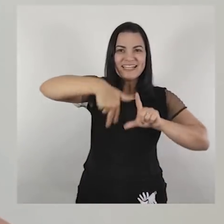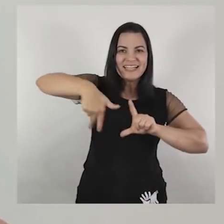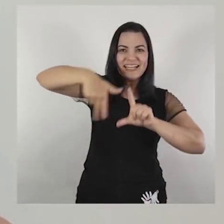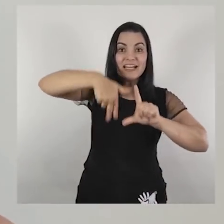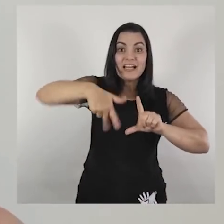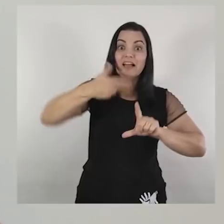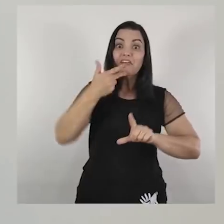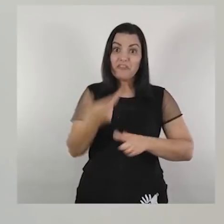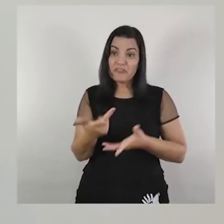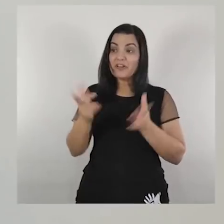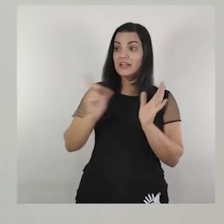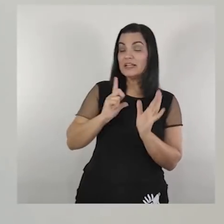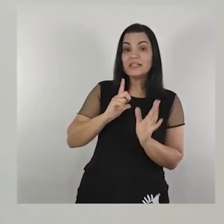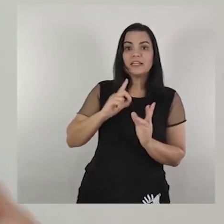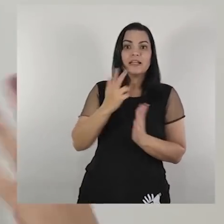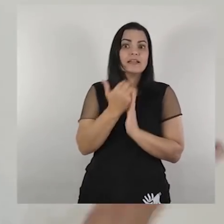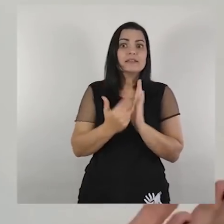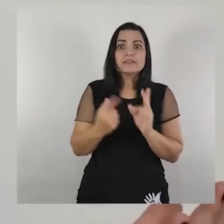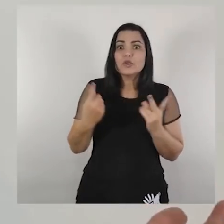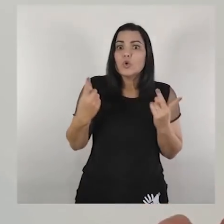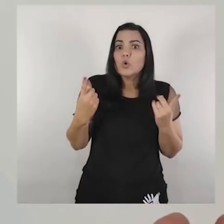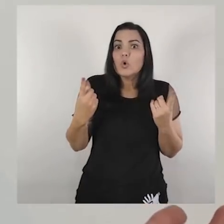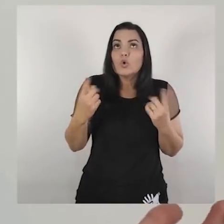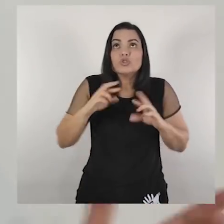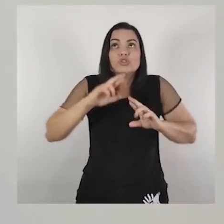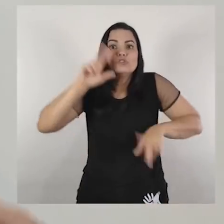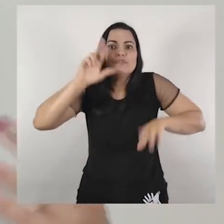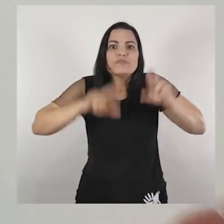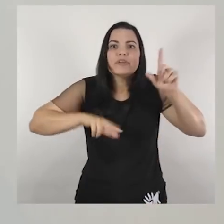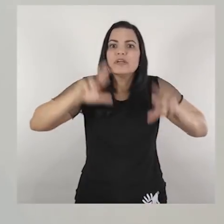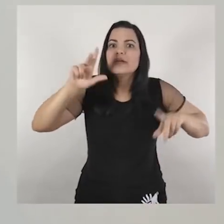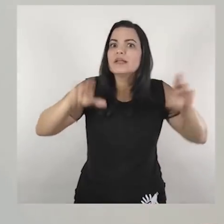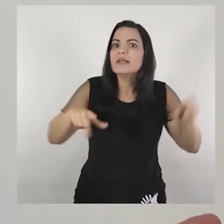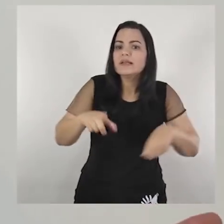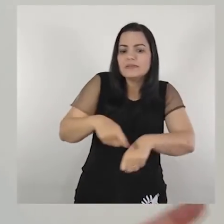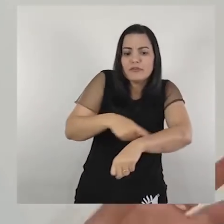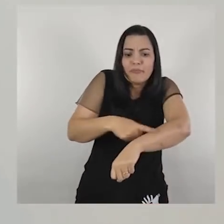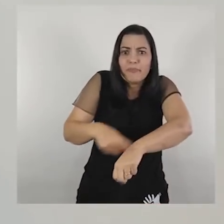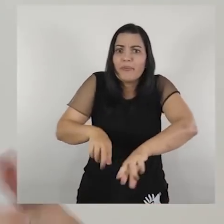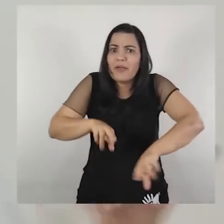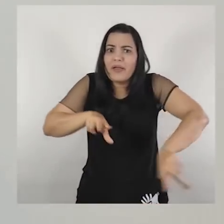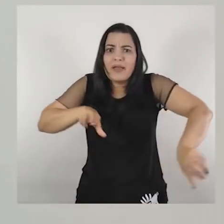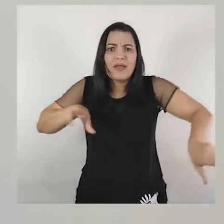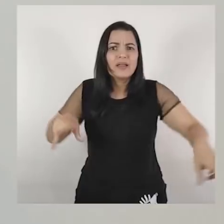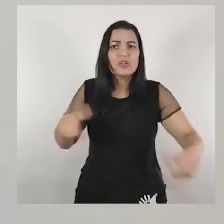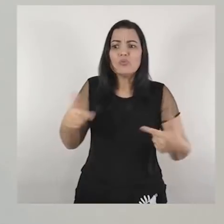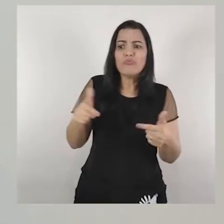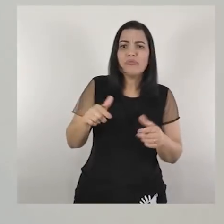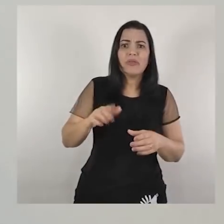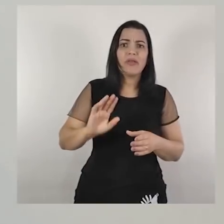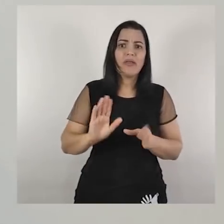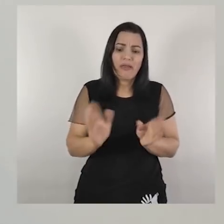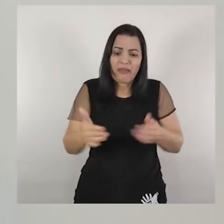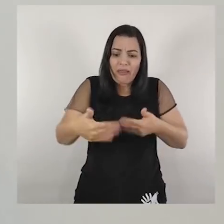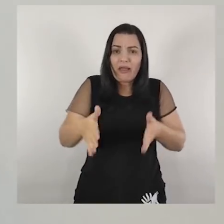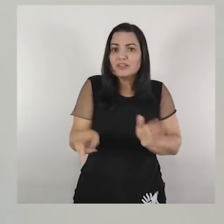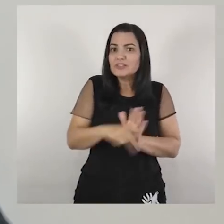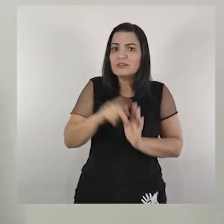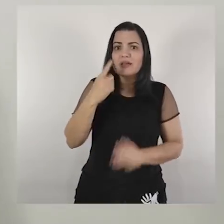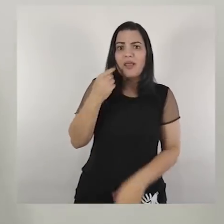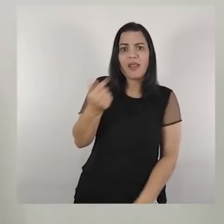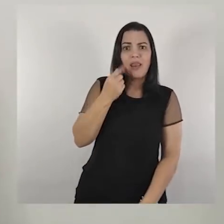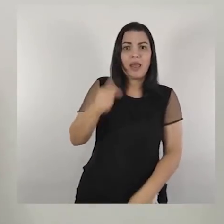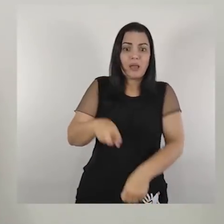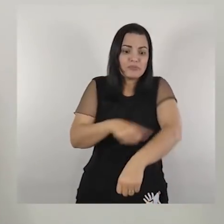de pele? Pois é, e não tem caixa de lápis de cor com todos os tons de pele de todas as pessoas, não é